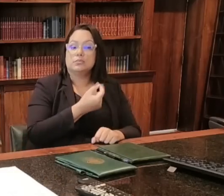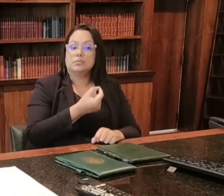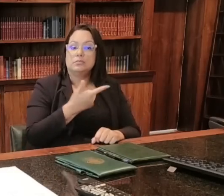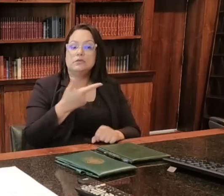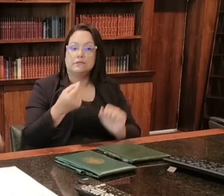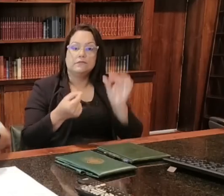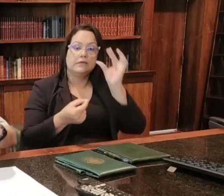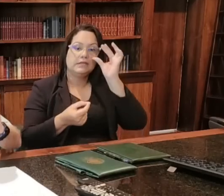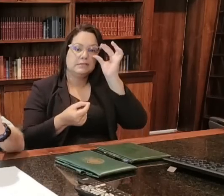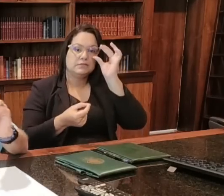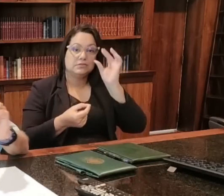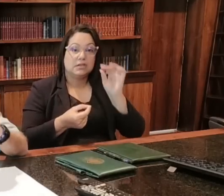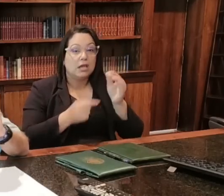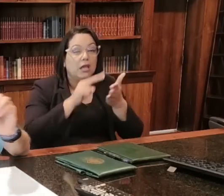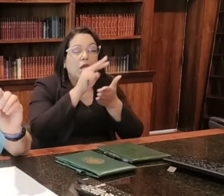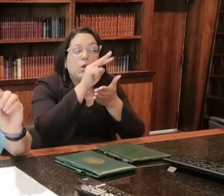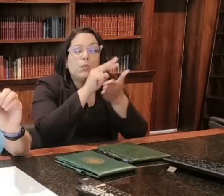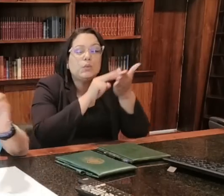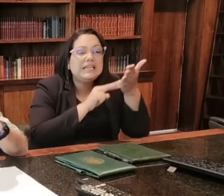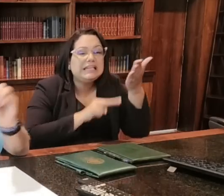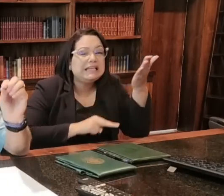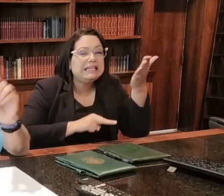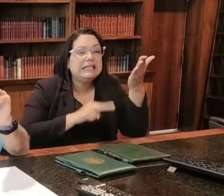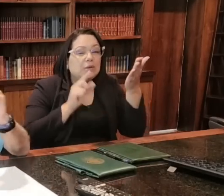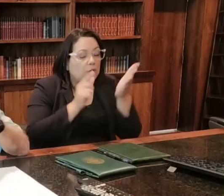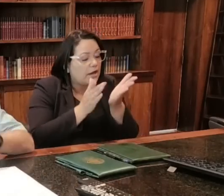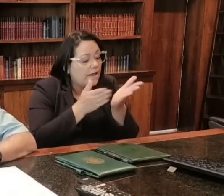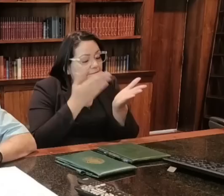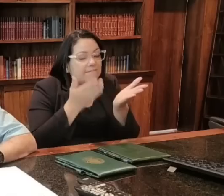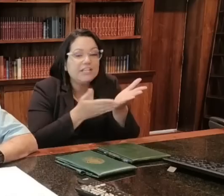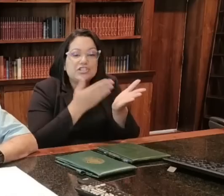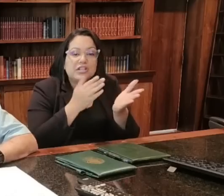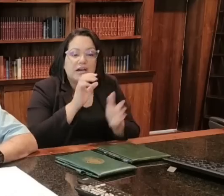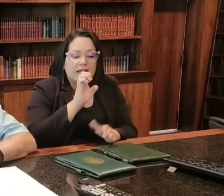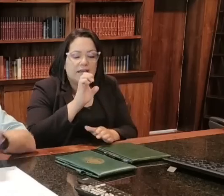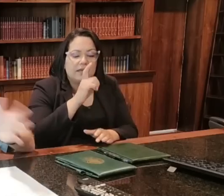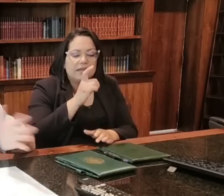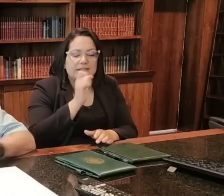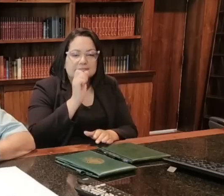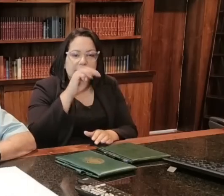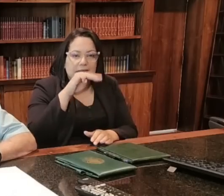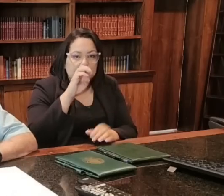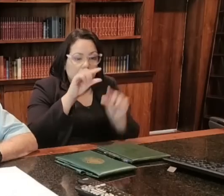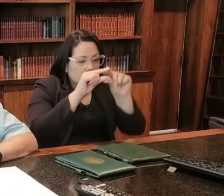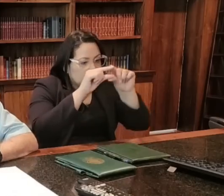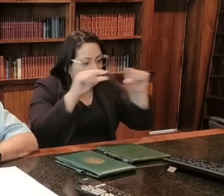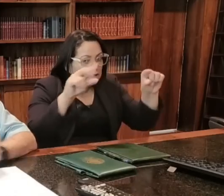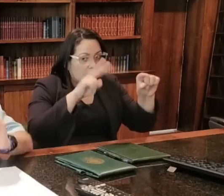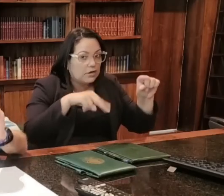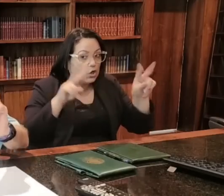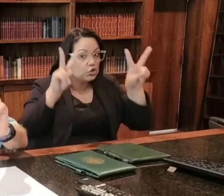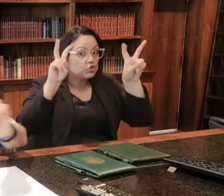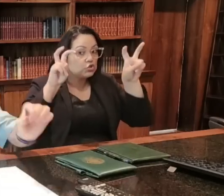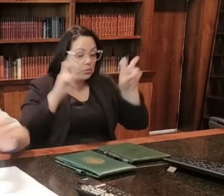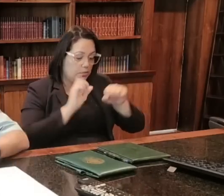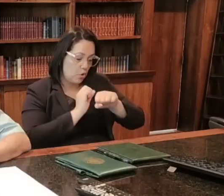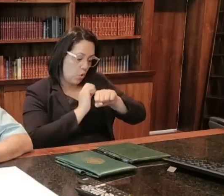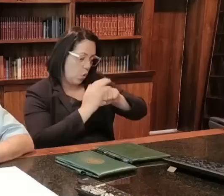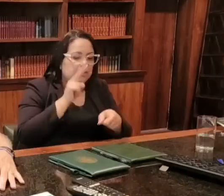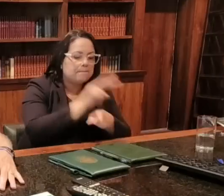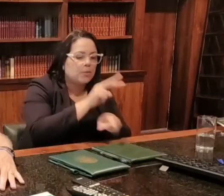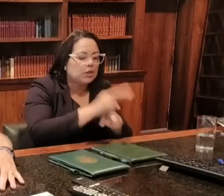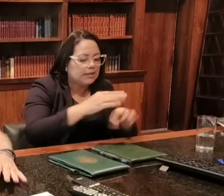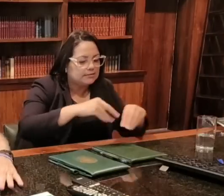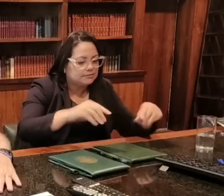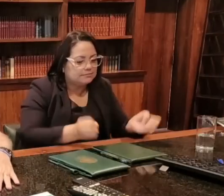a gente pontua que no início ele veio com uma lista do que seria um trunfos pontos positivos